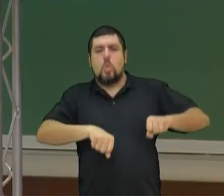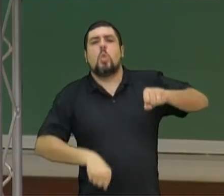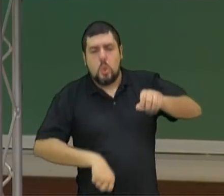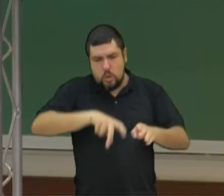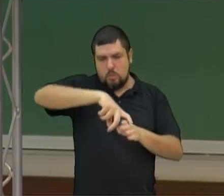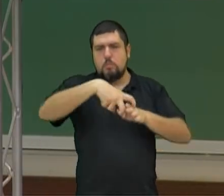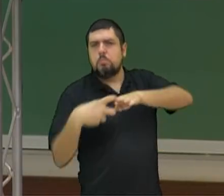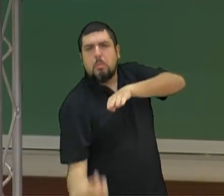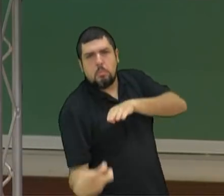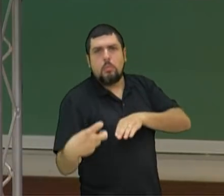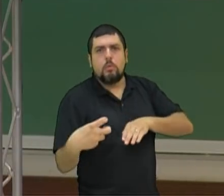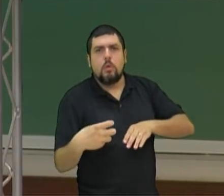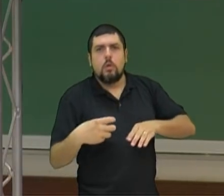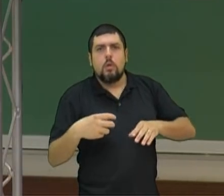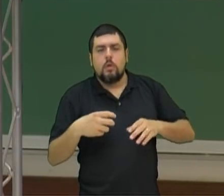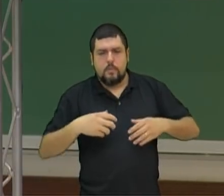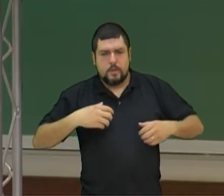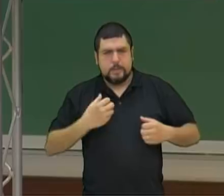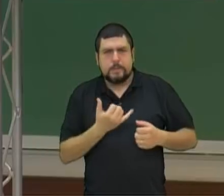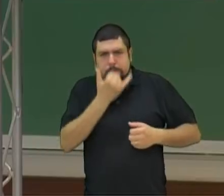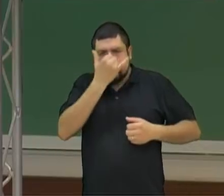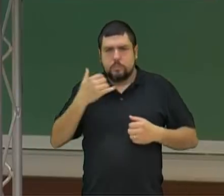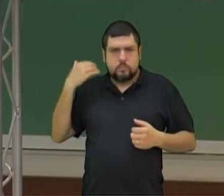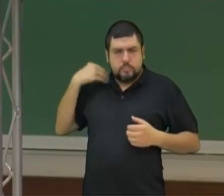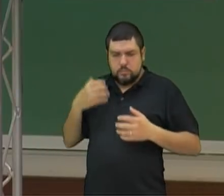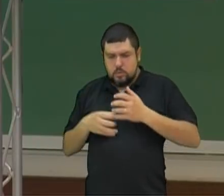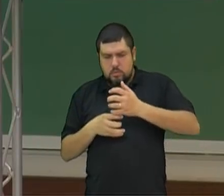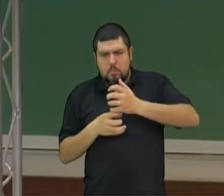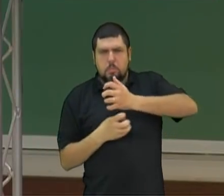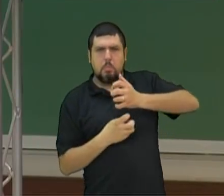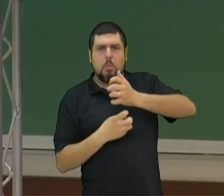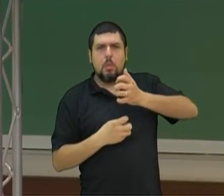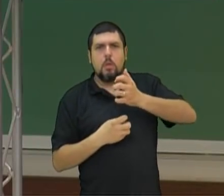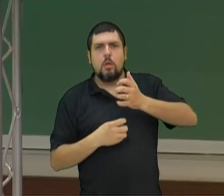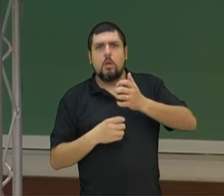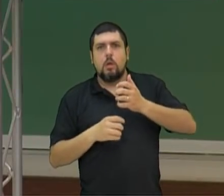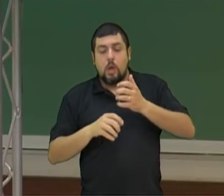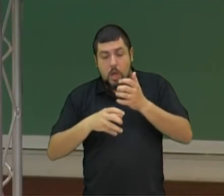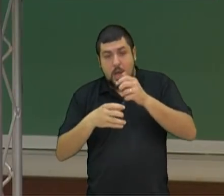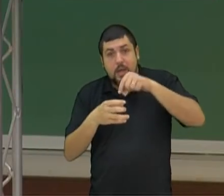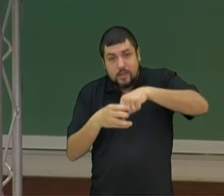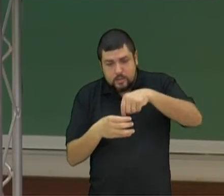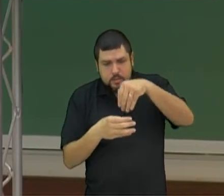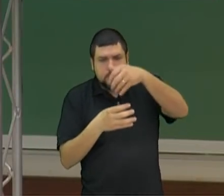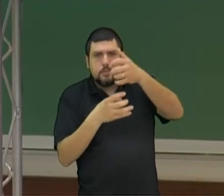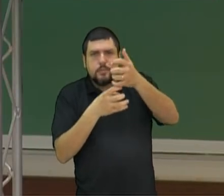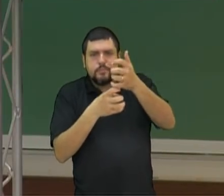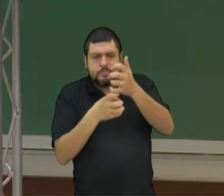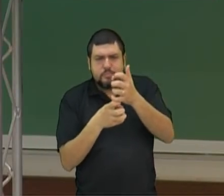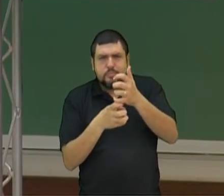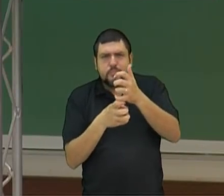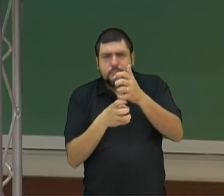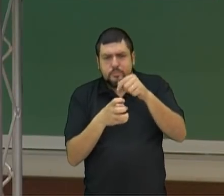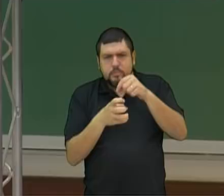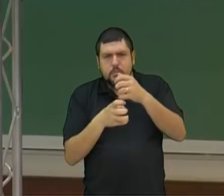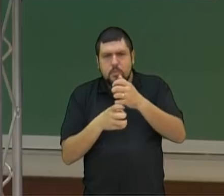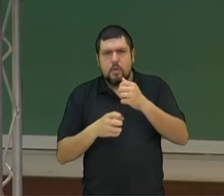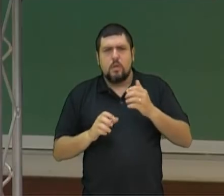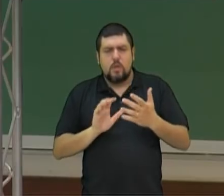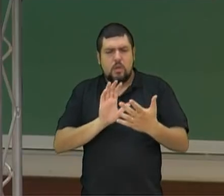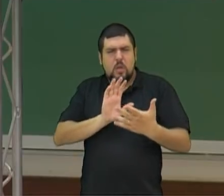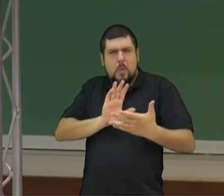Dependendo do impacto, eu posso pressionar nessa região, né, da medula espinal,